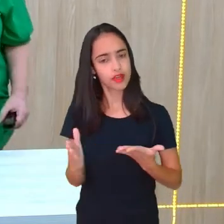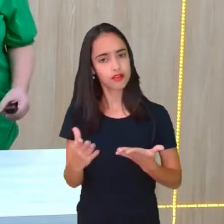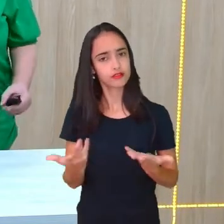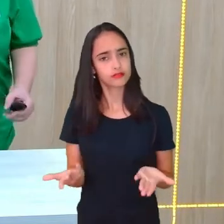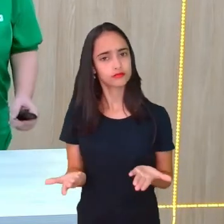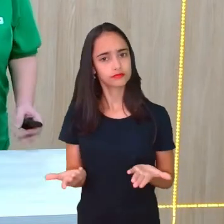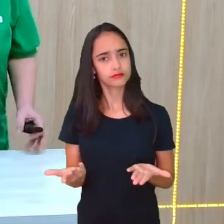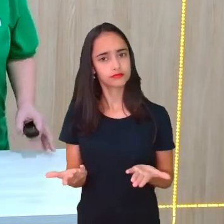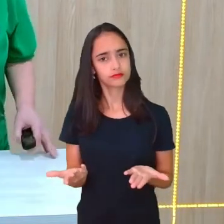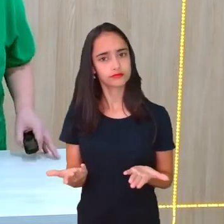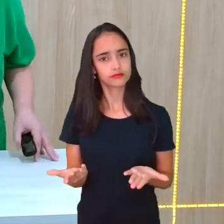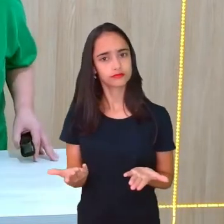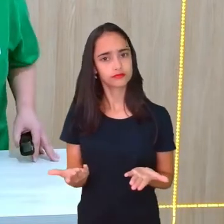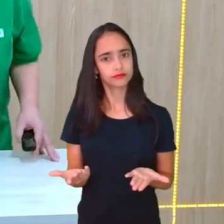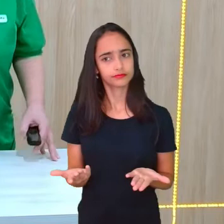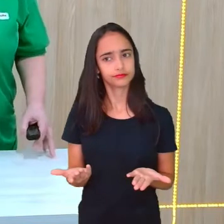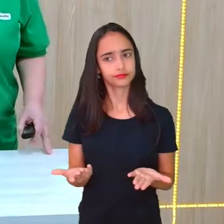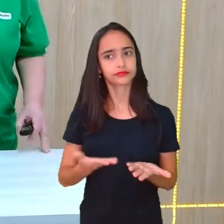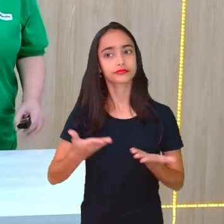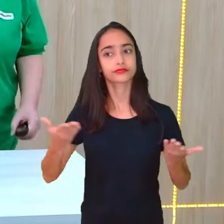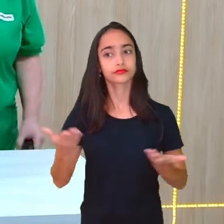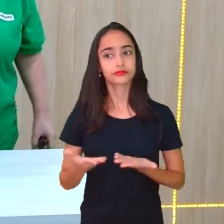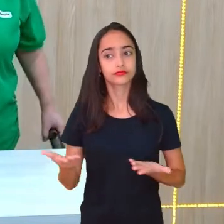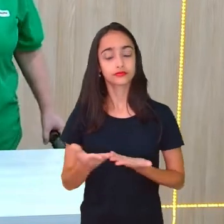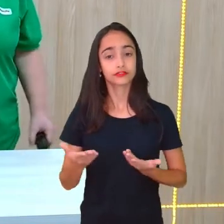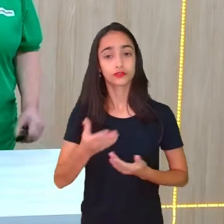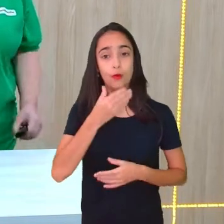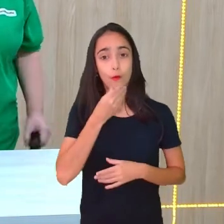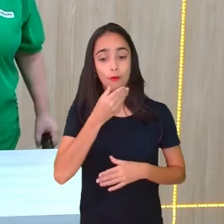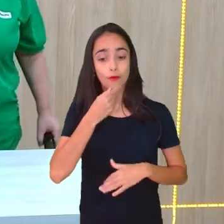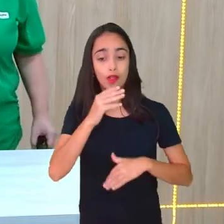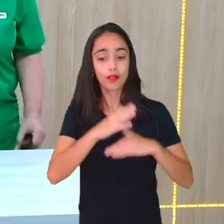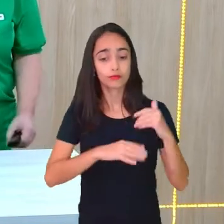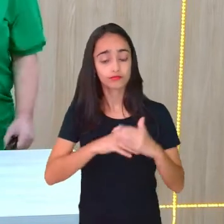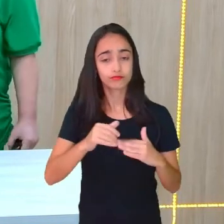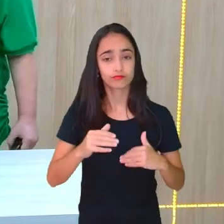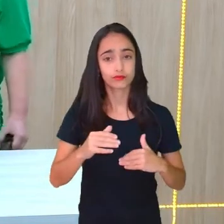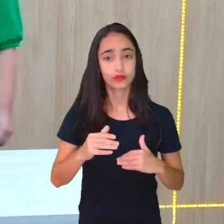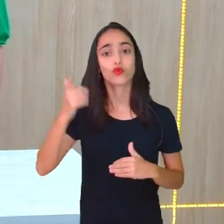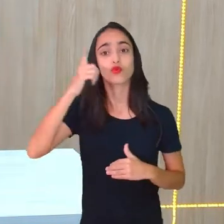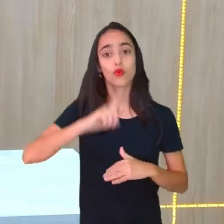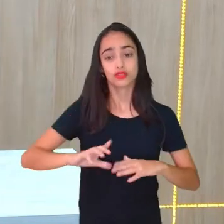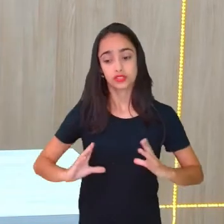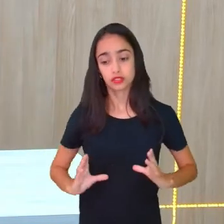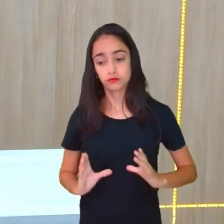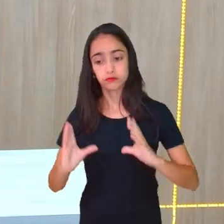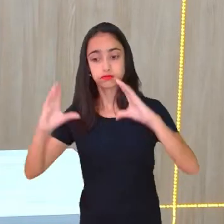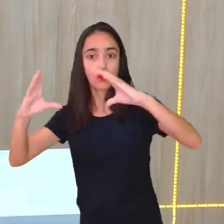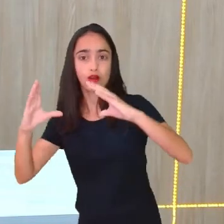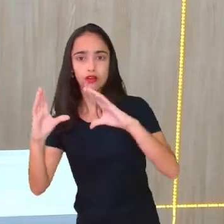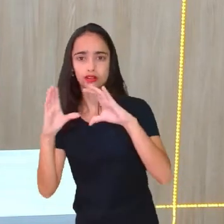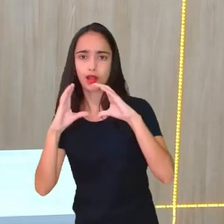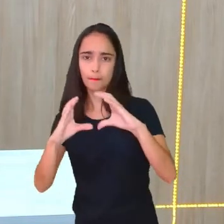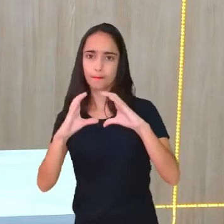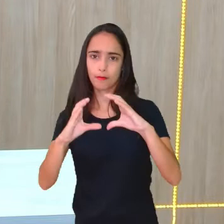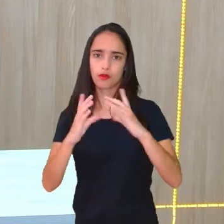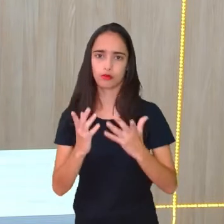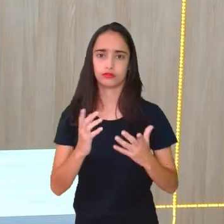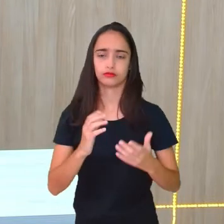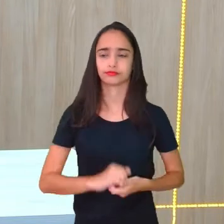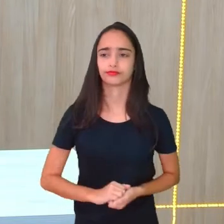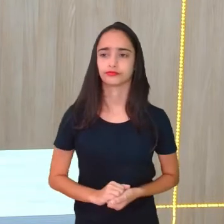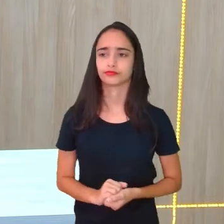aí? O goleiro agarrar a bola. Quanto é que vai dar? Pois é, pessoal. Olha